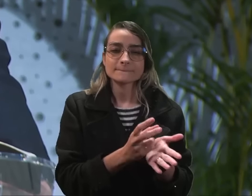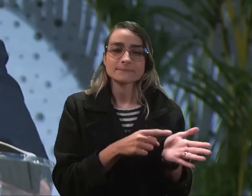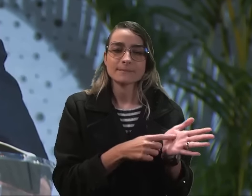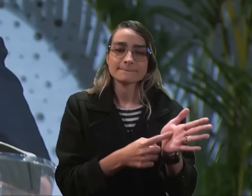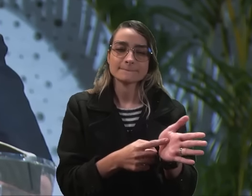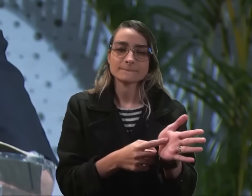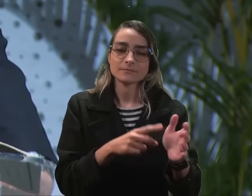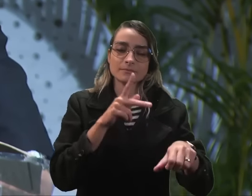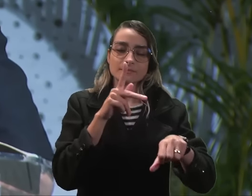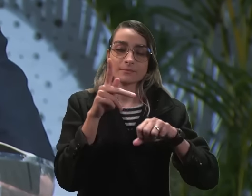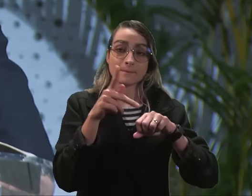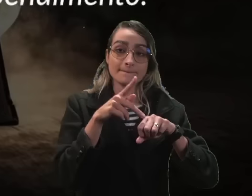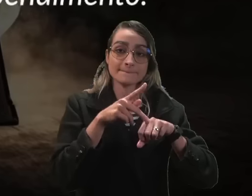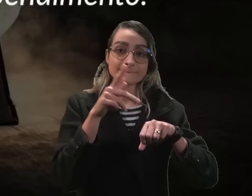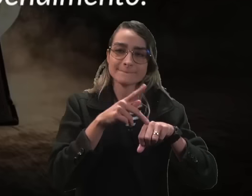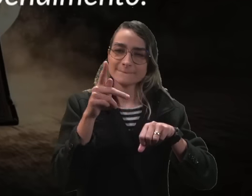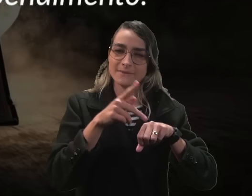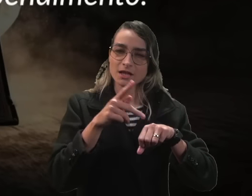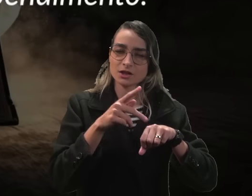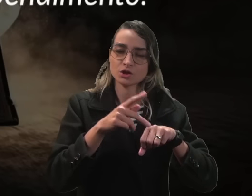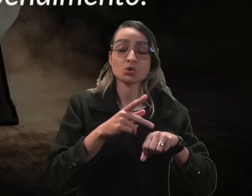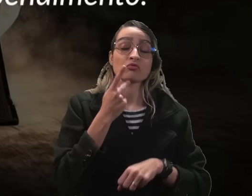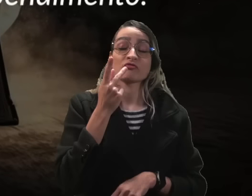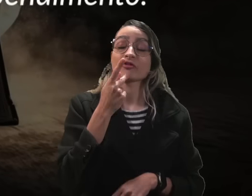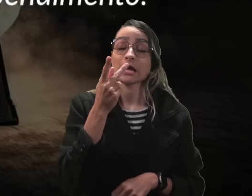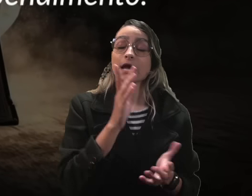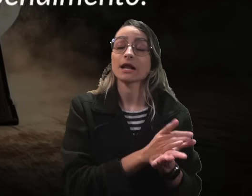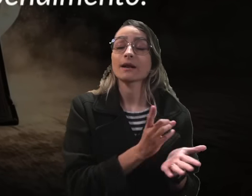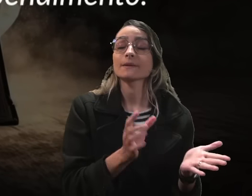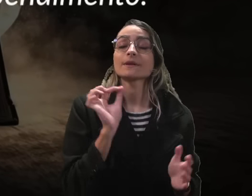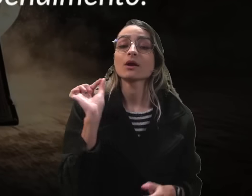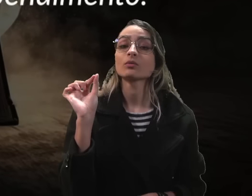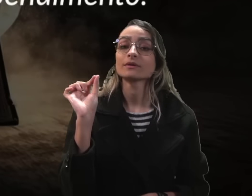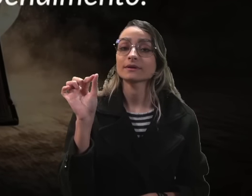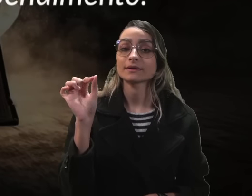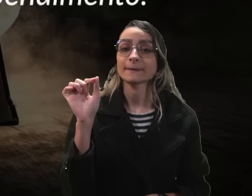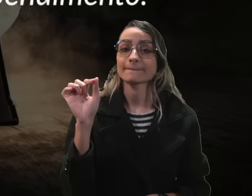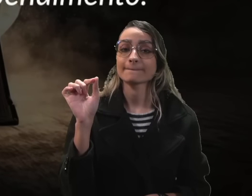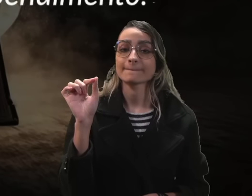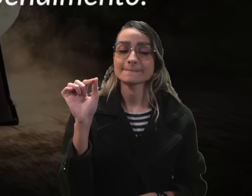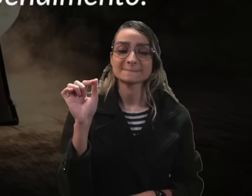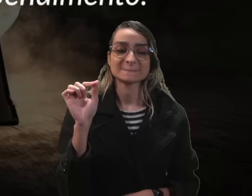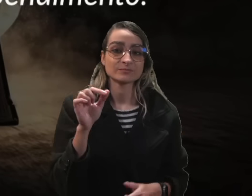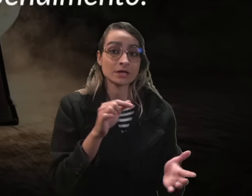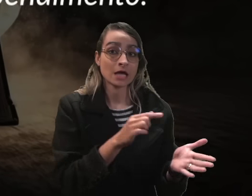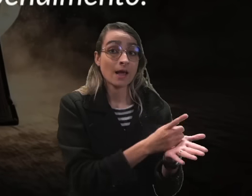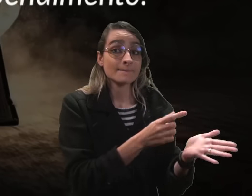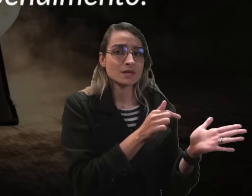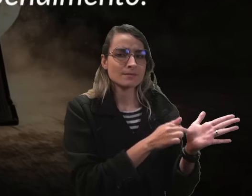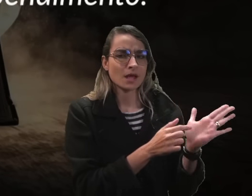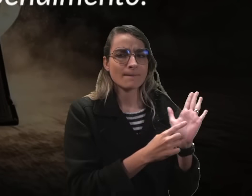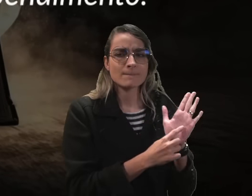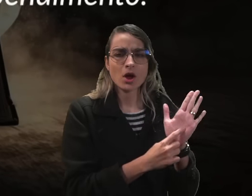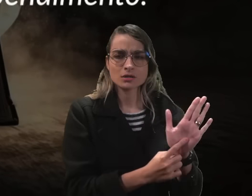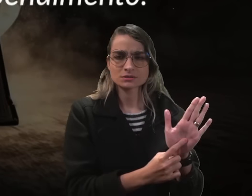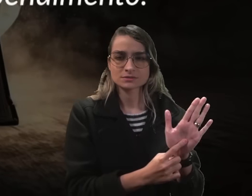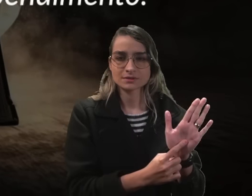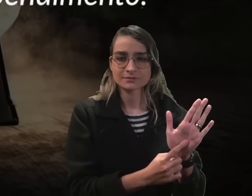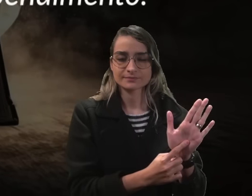retarda o senhor a sua promessa como alguns a julgam demorada pelo contrário